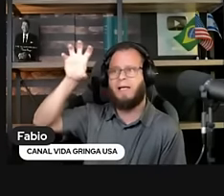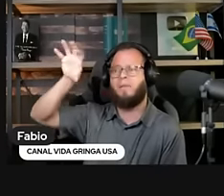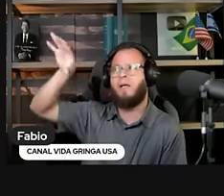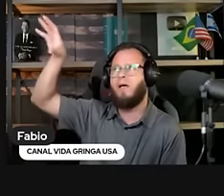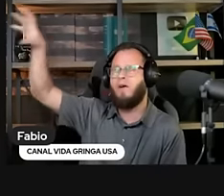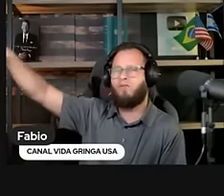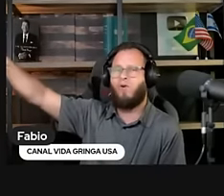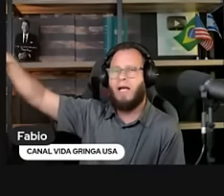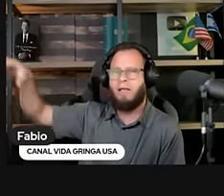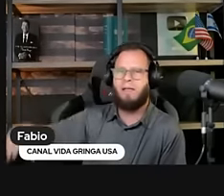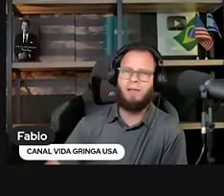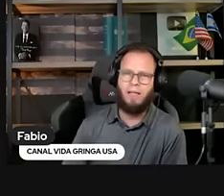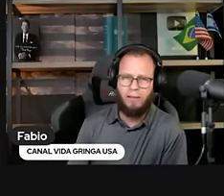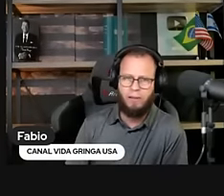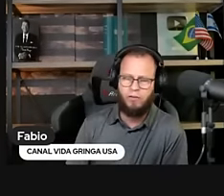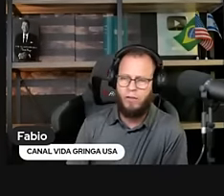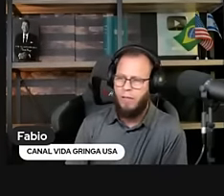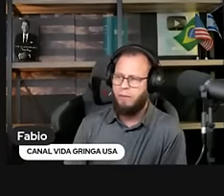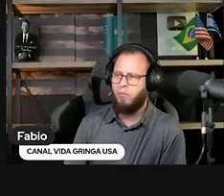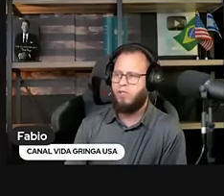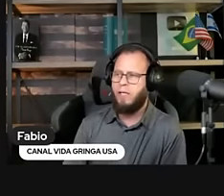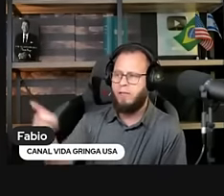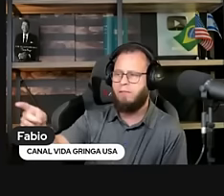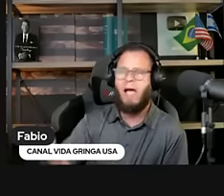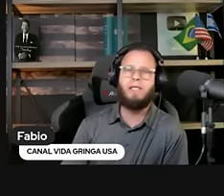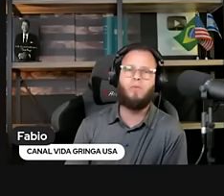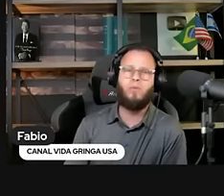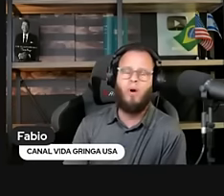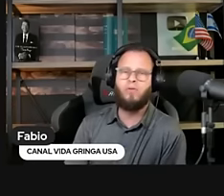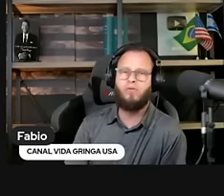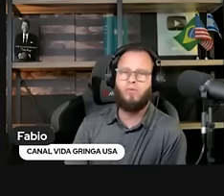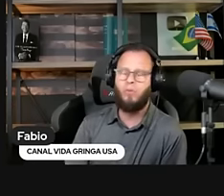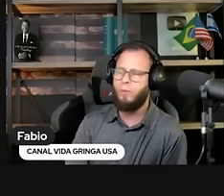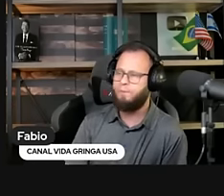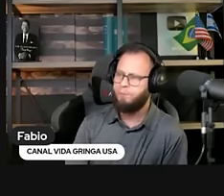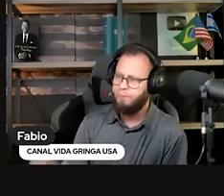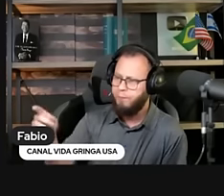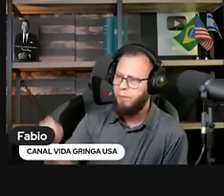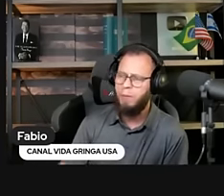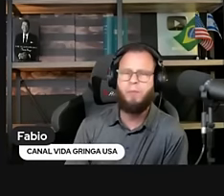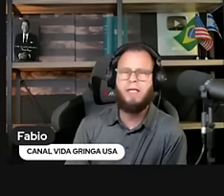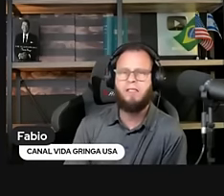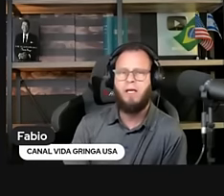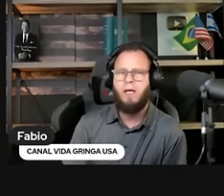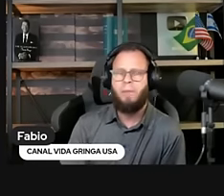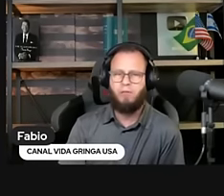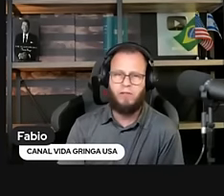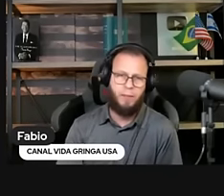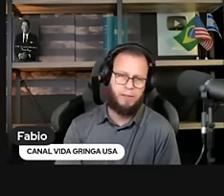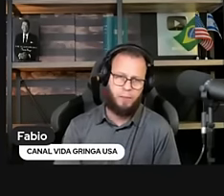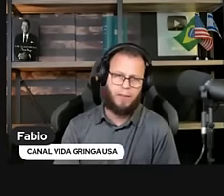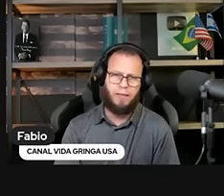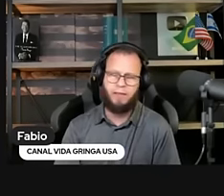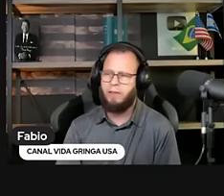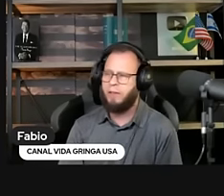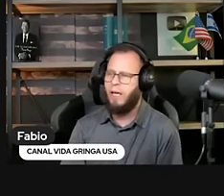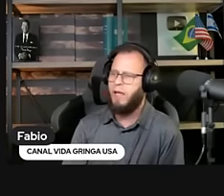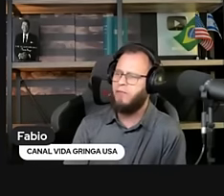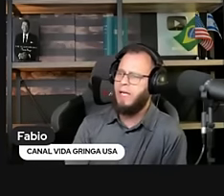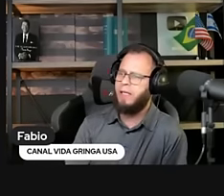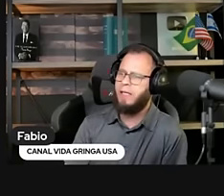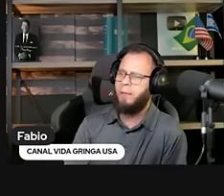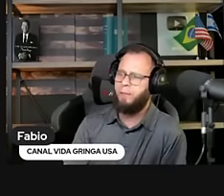uma câmera focada na tela grande. Não esqueça, tá aí o nosso Pix para você participar da vaquinha,